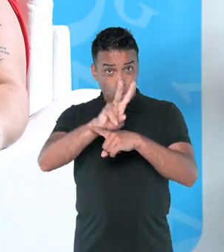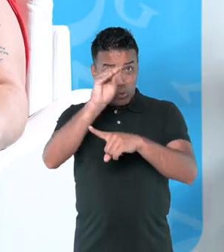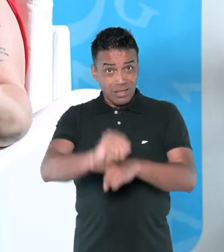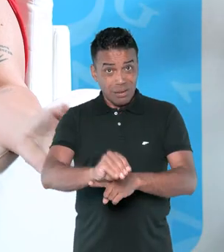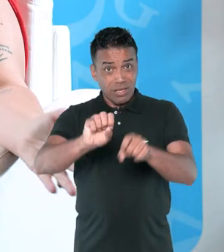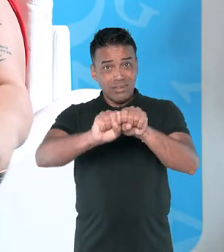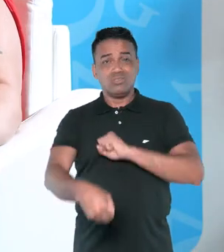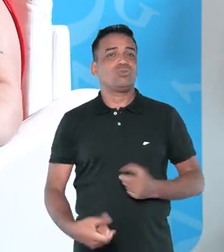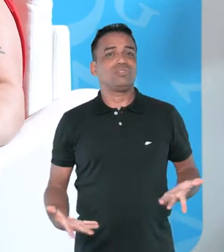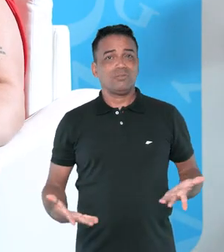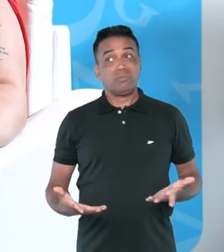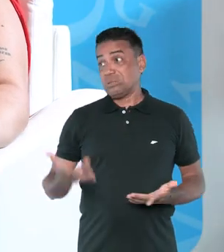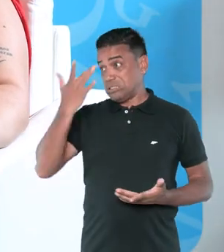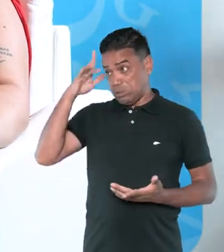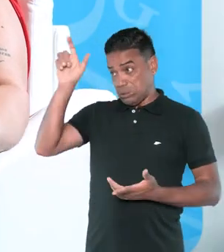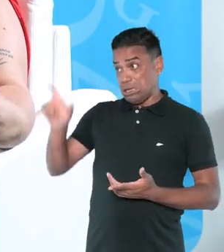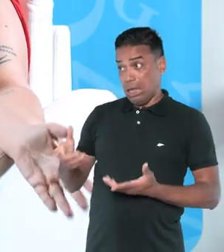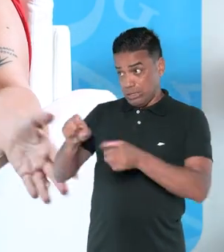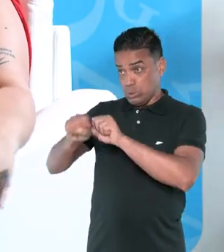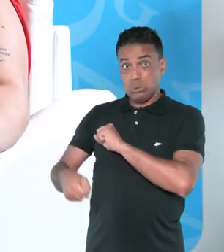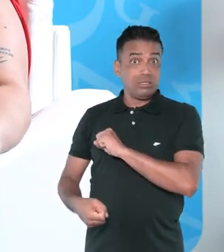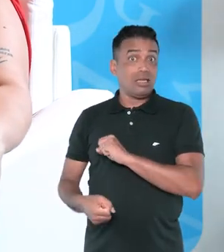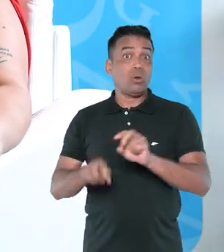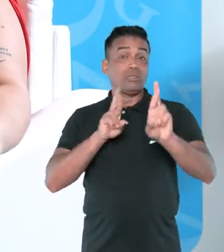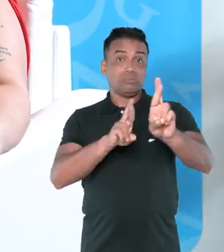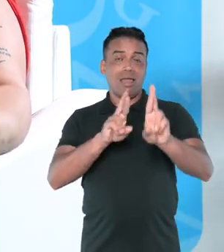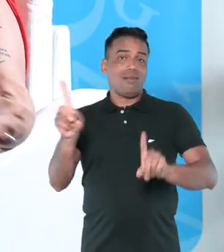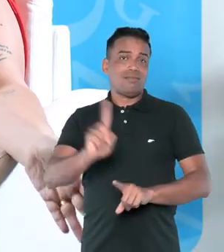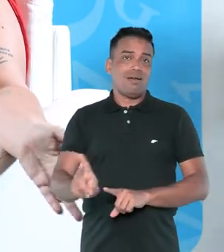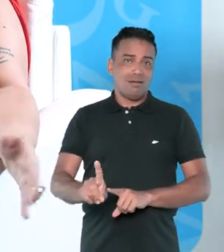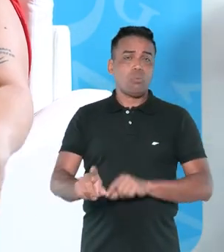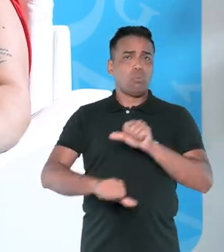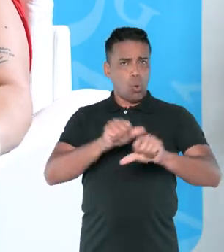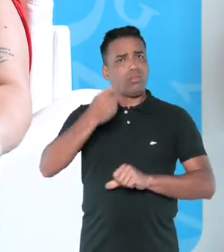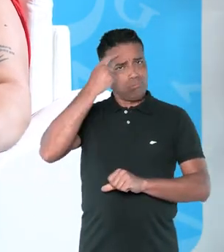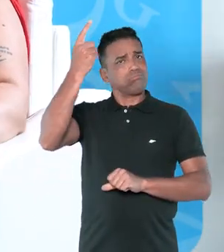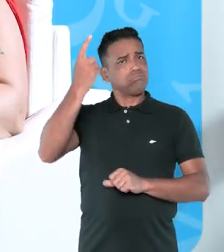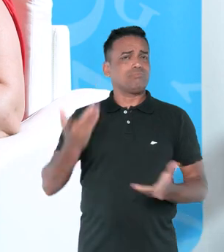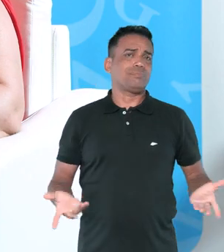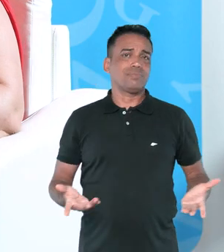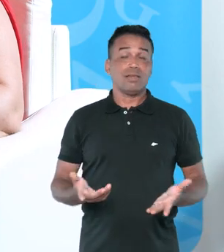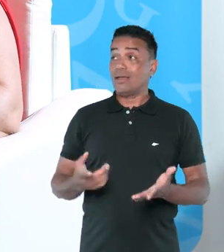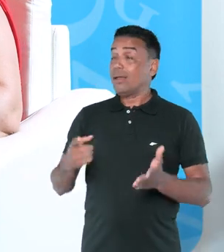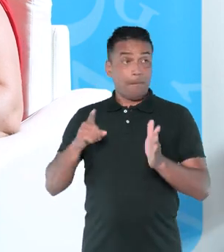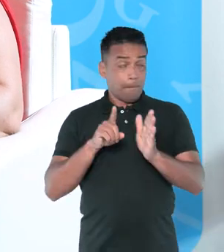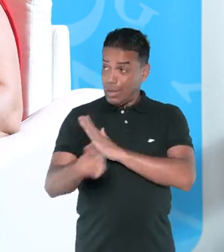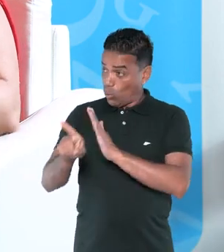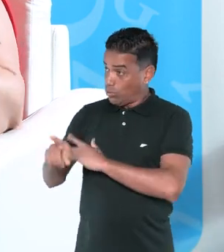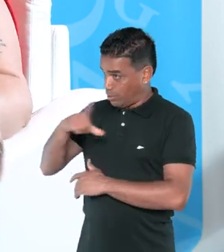queira demolir. Não sei se alguém que está aqui quer demolir, mas eu espero que não, ou que mude de ideia. Mais alguma pergunta,